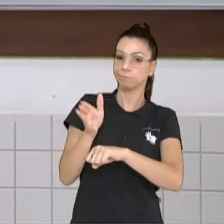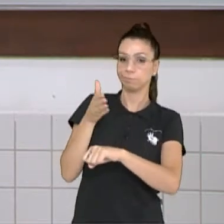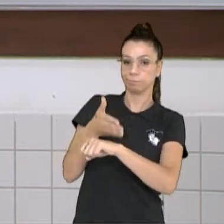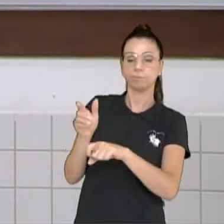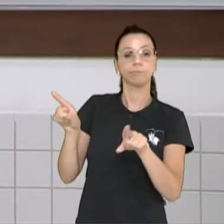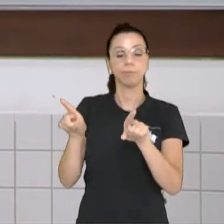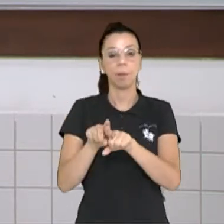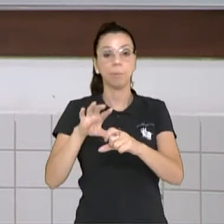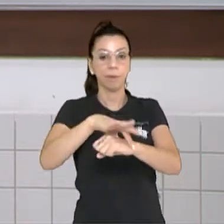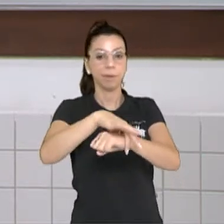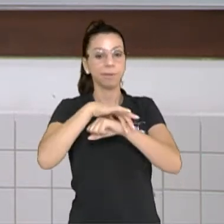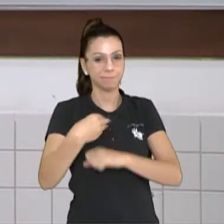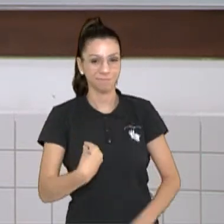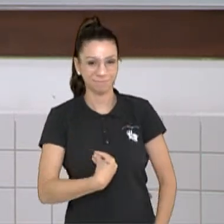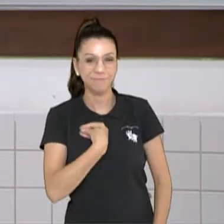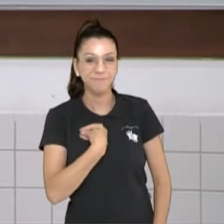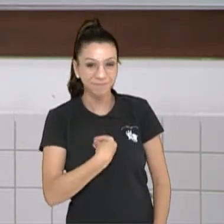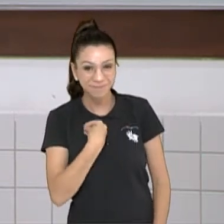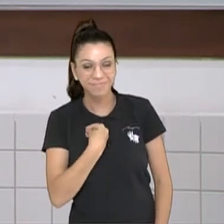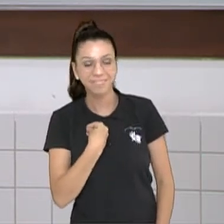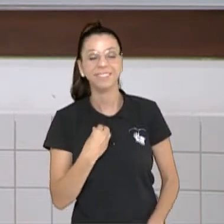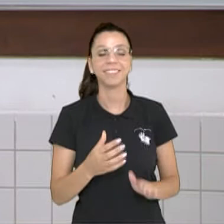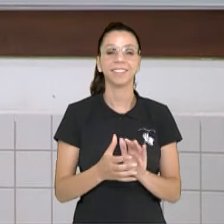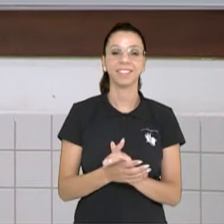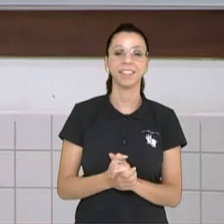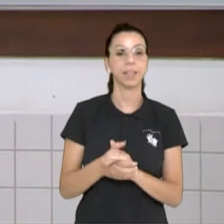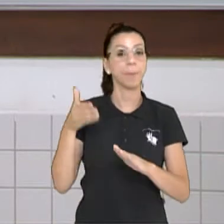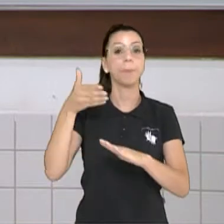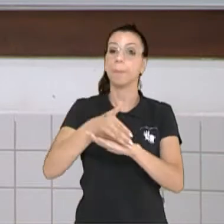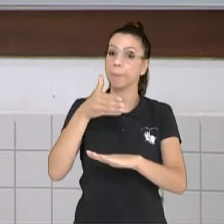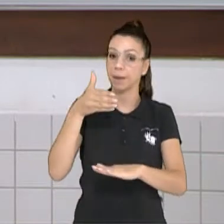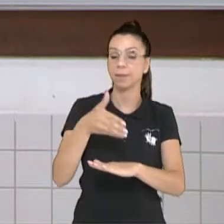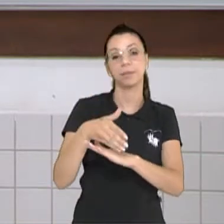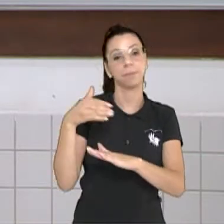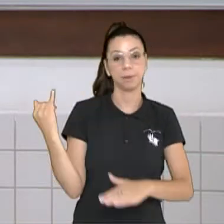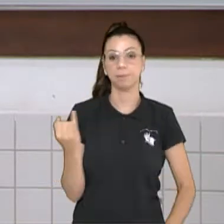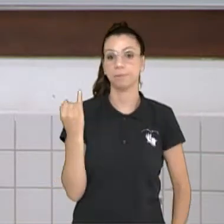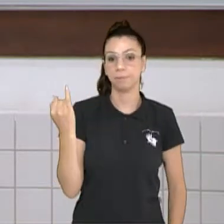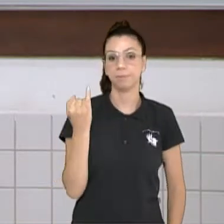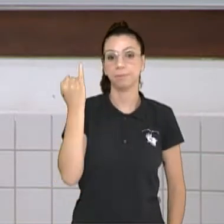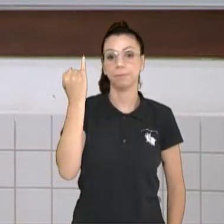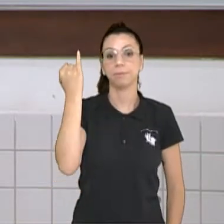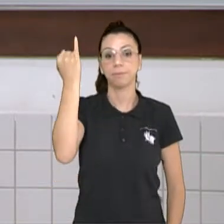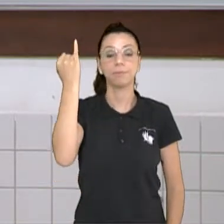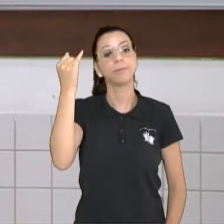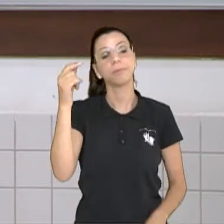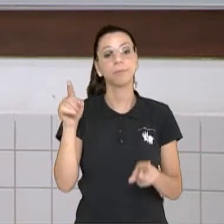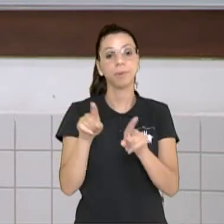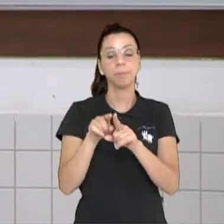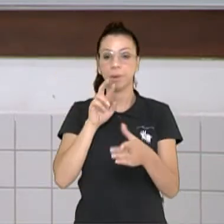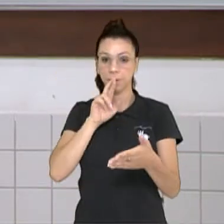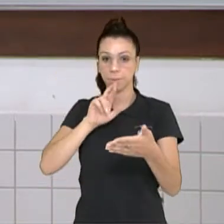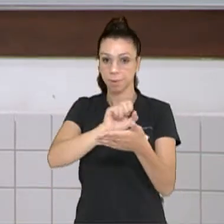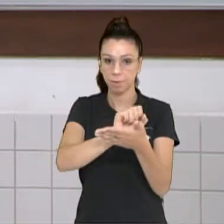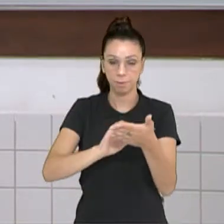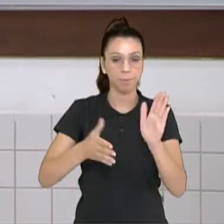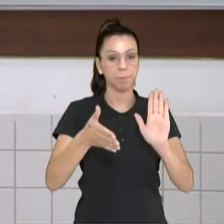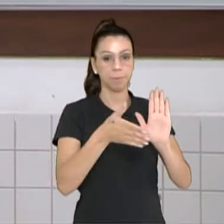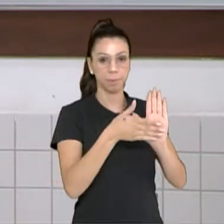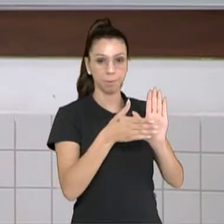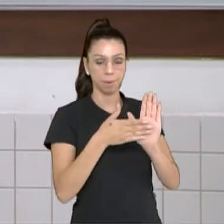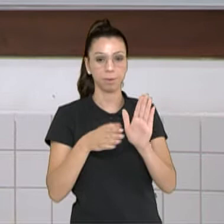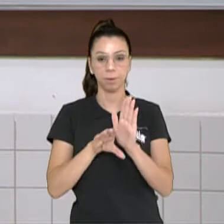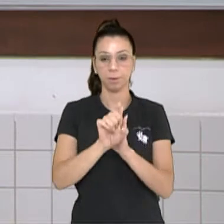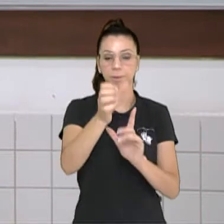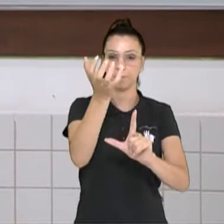também garanta a sua presença. Então não deixe de participar das aulas e realizar as atividades que estão propostas lá no